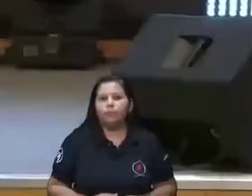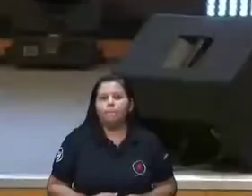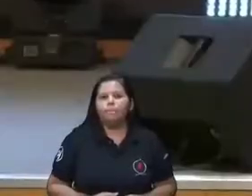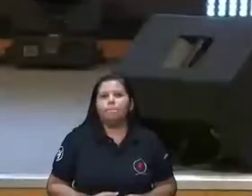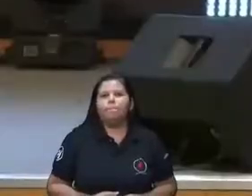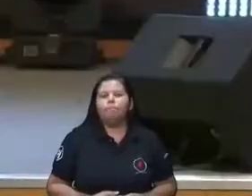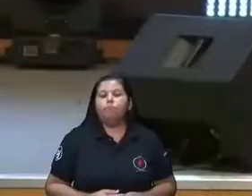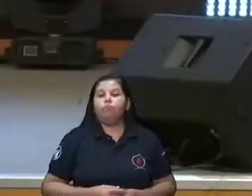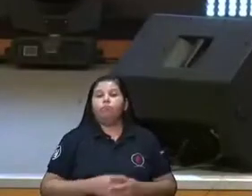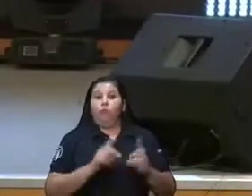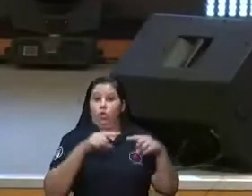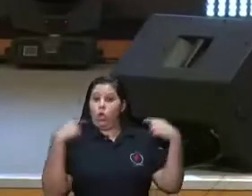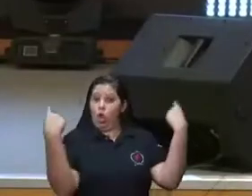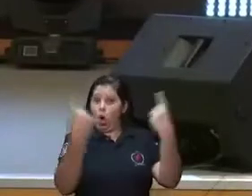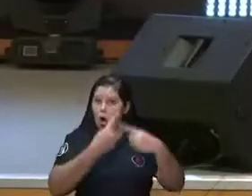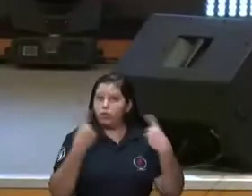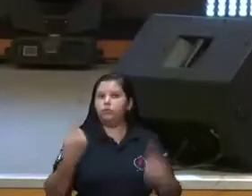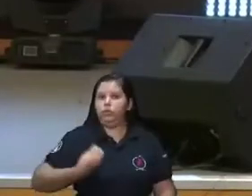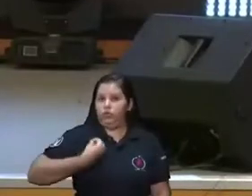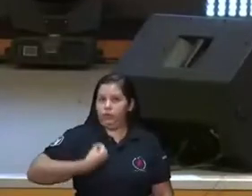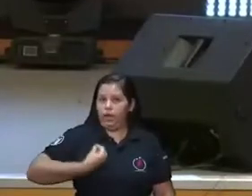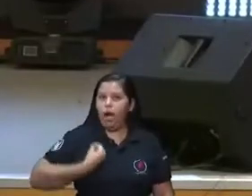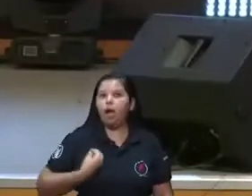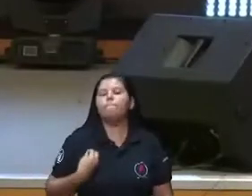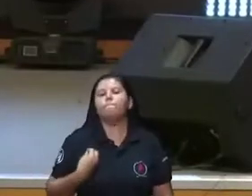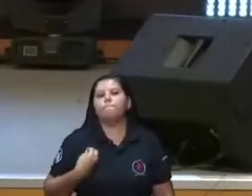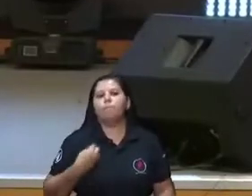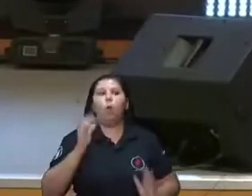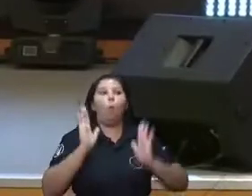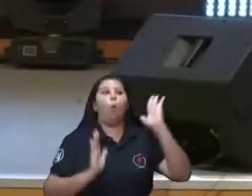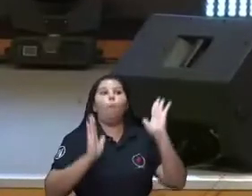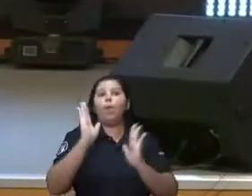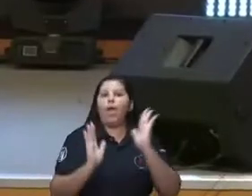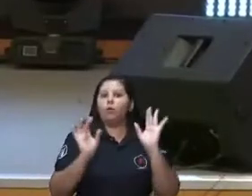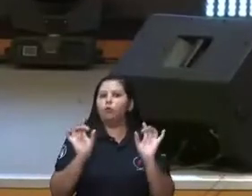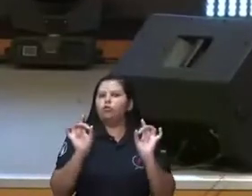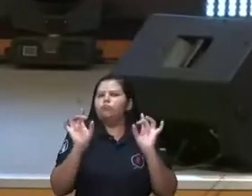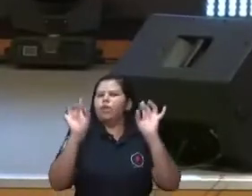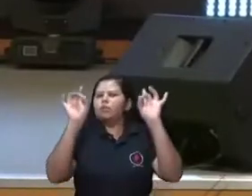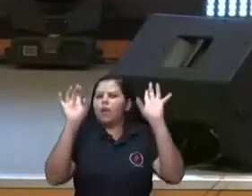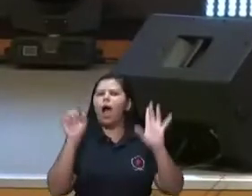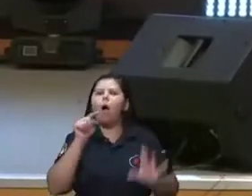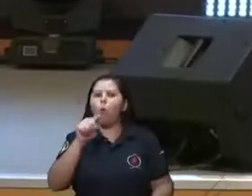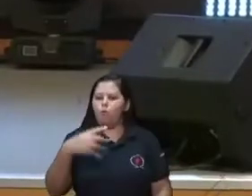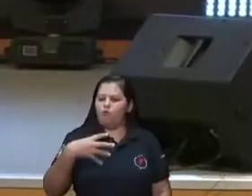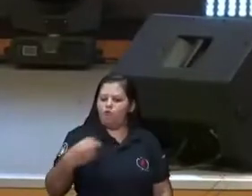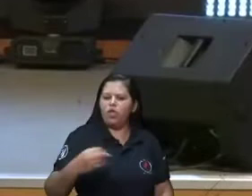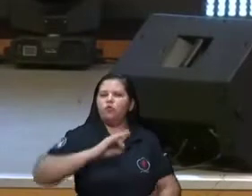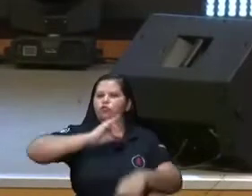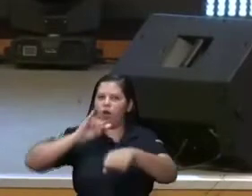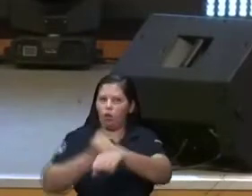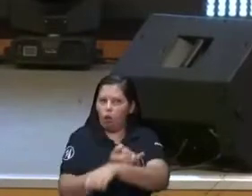Queridos, nós estamos diante de um momento muito especial para os filhos de Jacó.